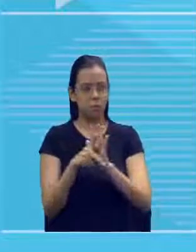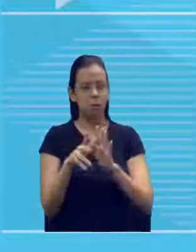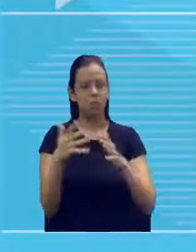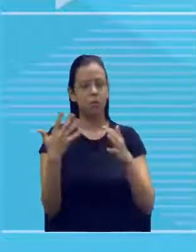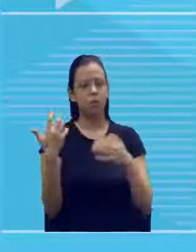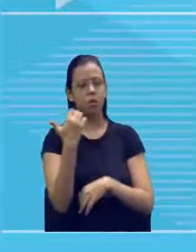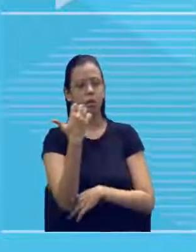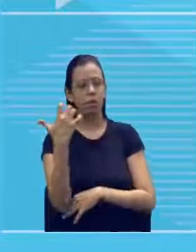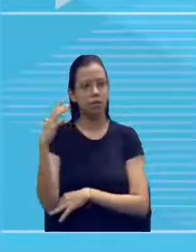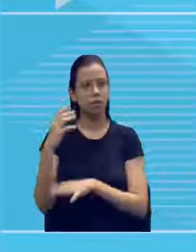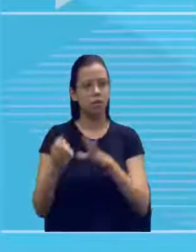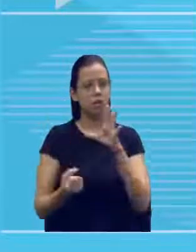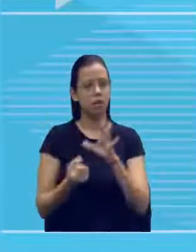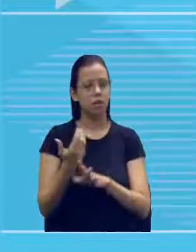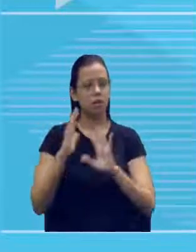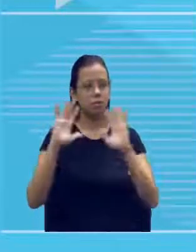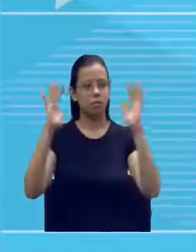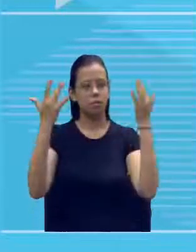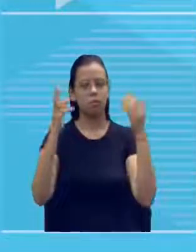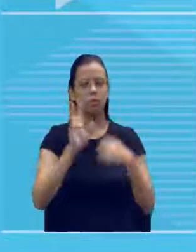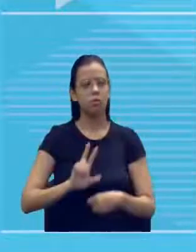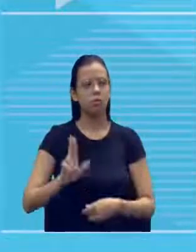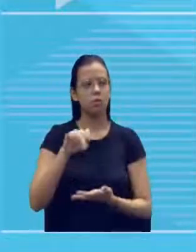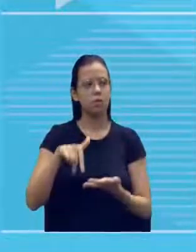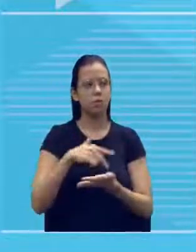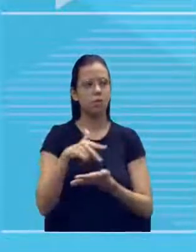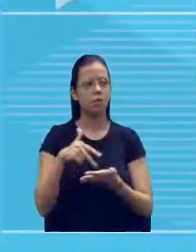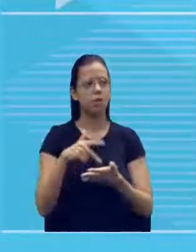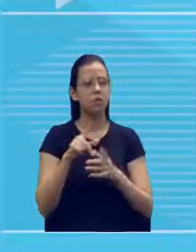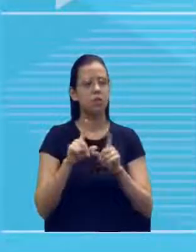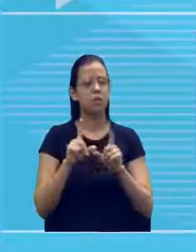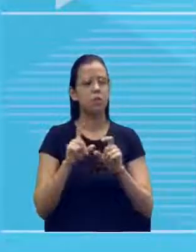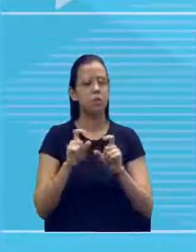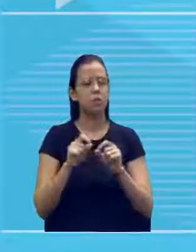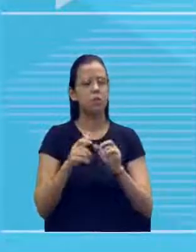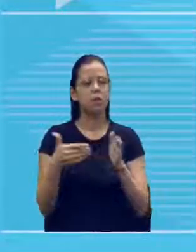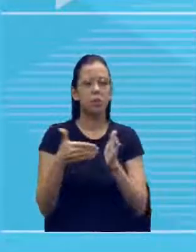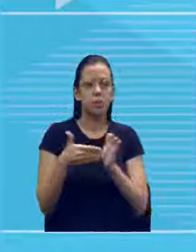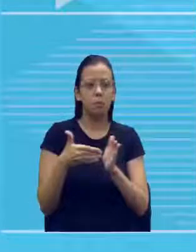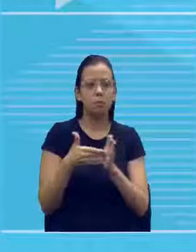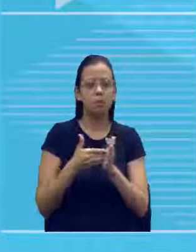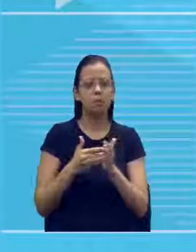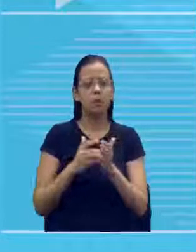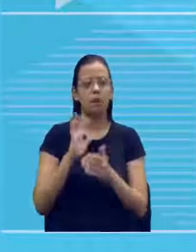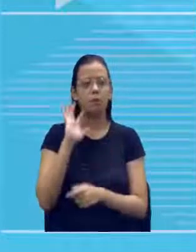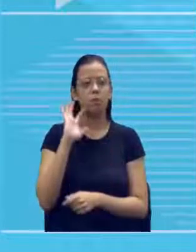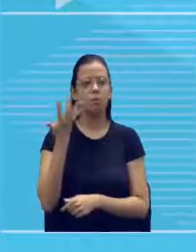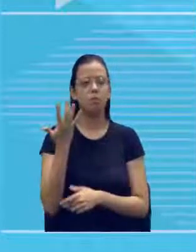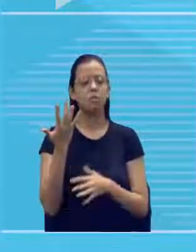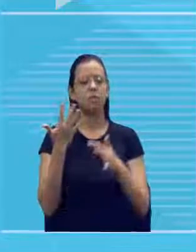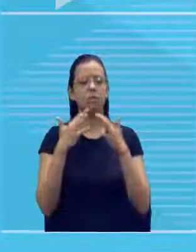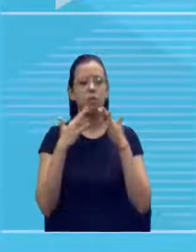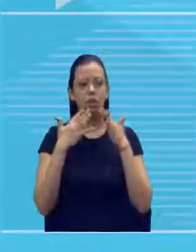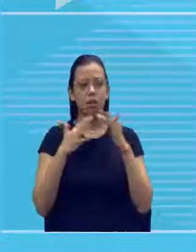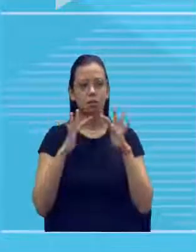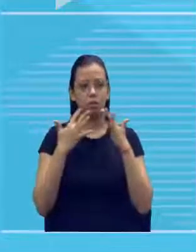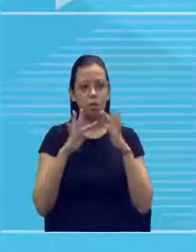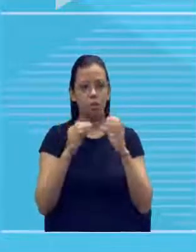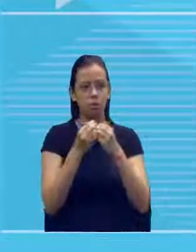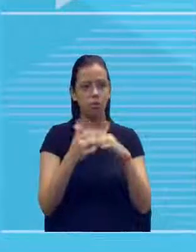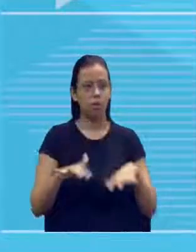criavam rituais em forma de dança que impediriam eventos naturais de prejudicar essas atividades,